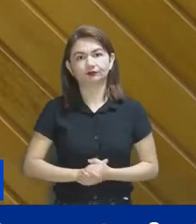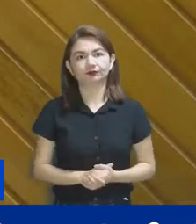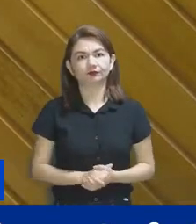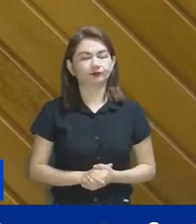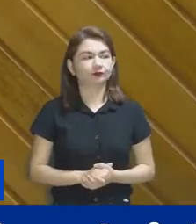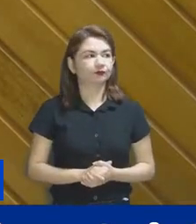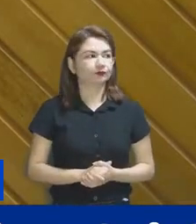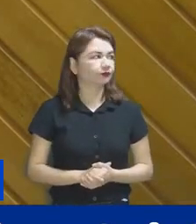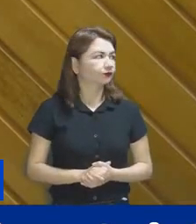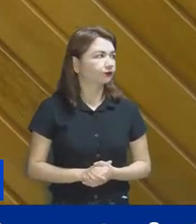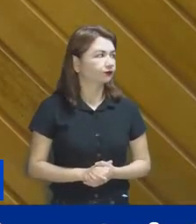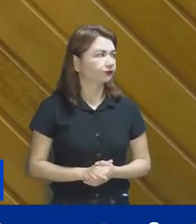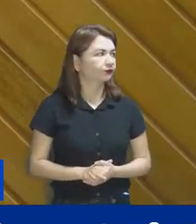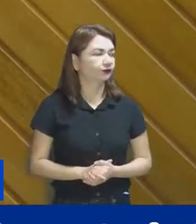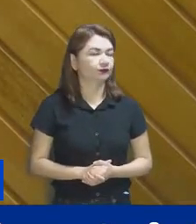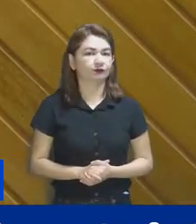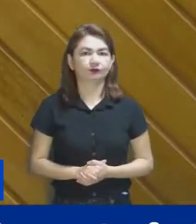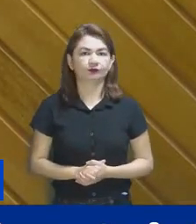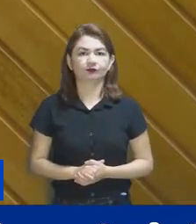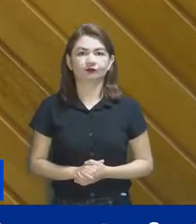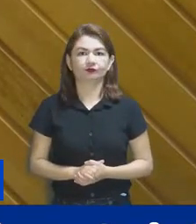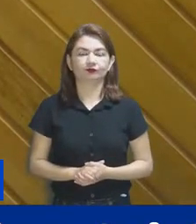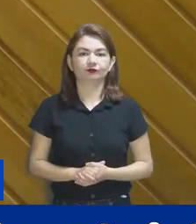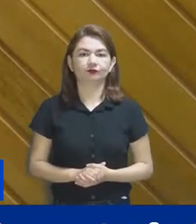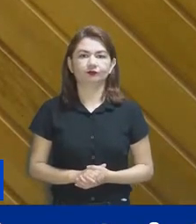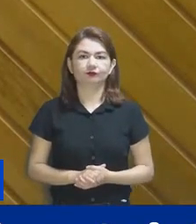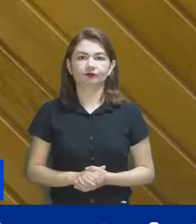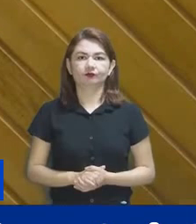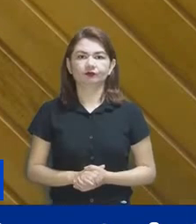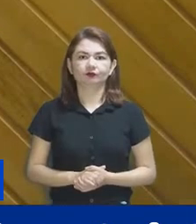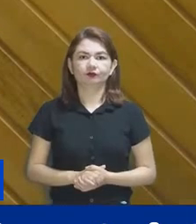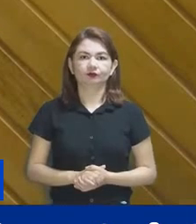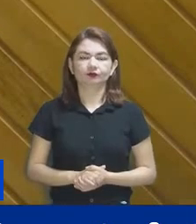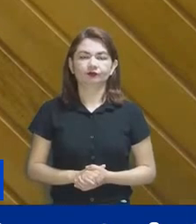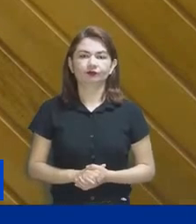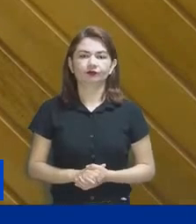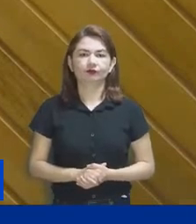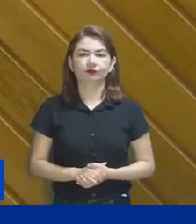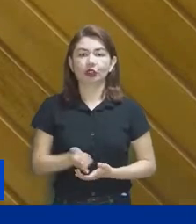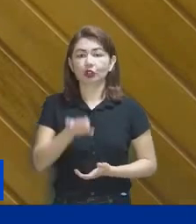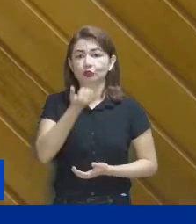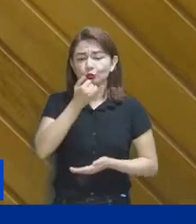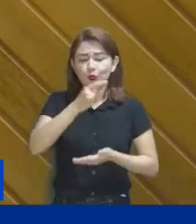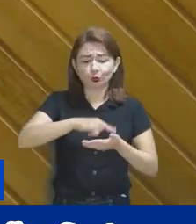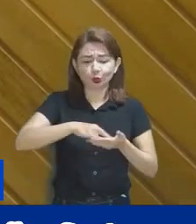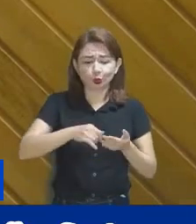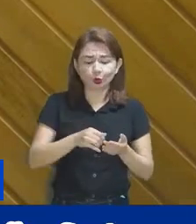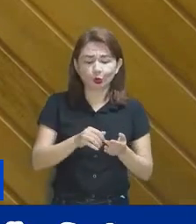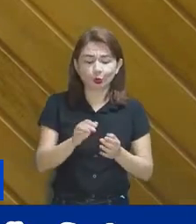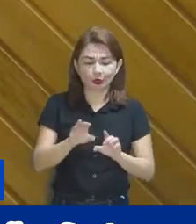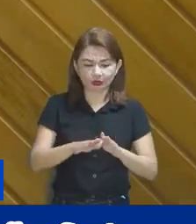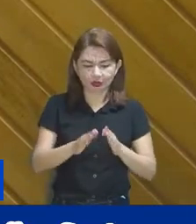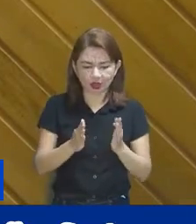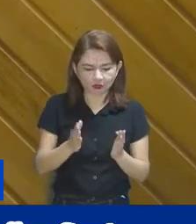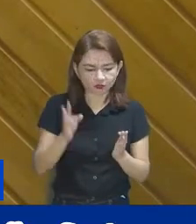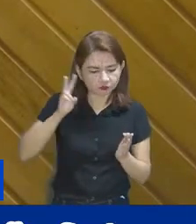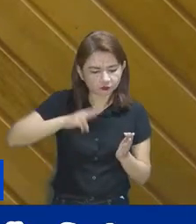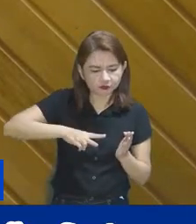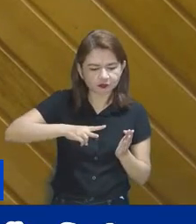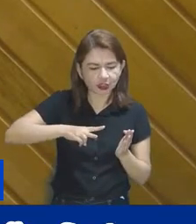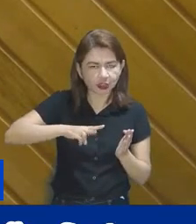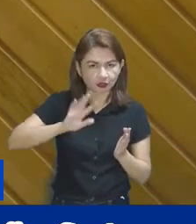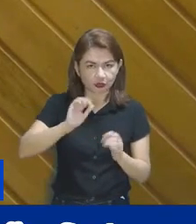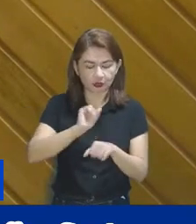Peço desculpa que o meu telefone aqui fechou, eu estou com o documento aberto, porque eu anotei os minutos